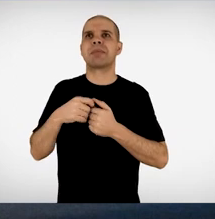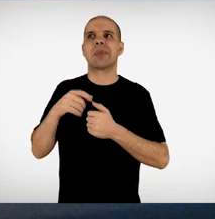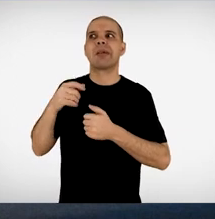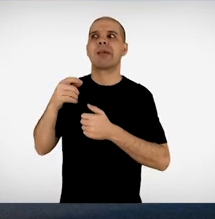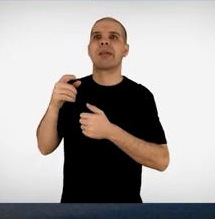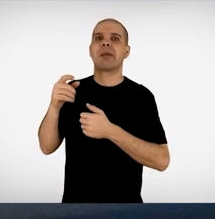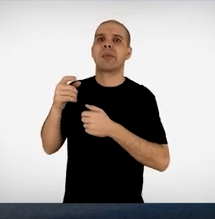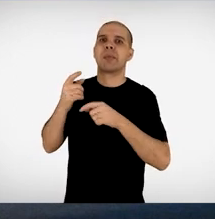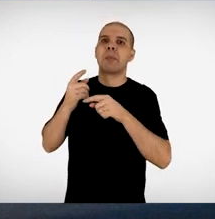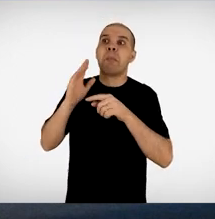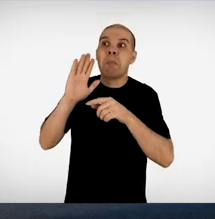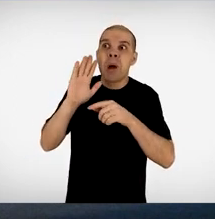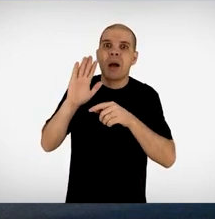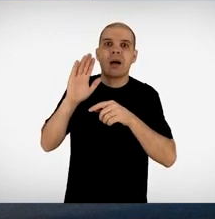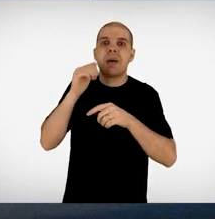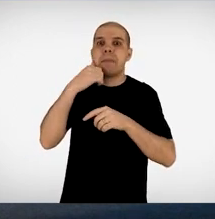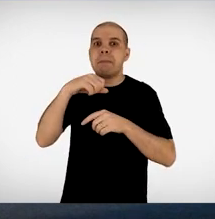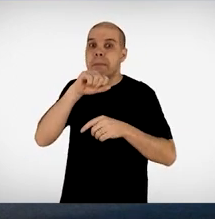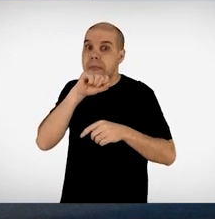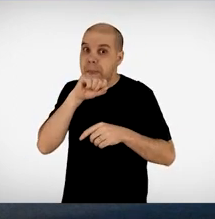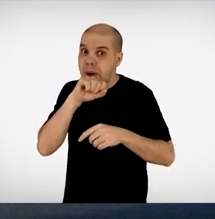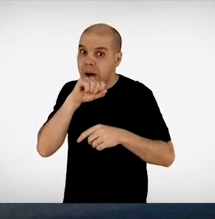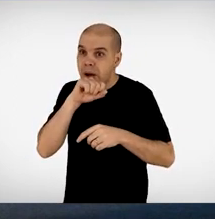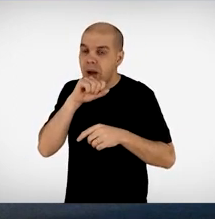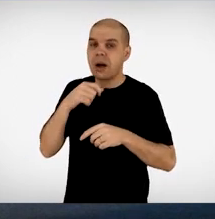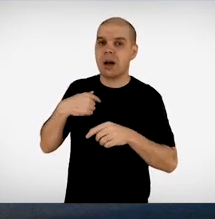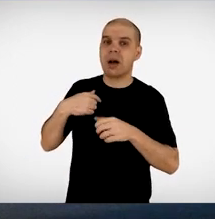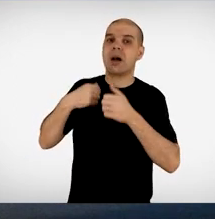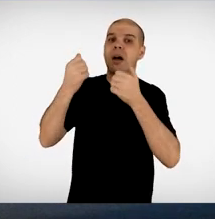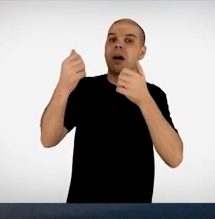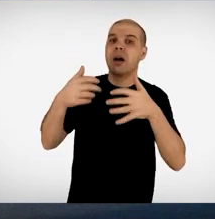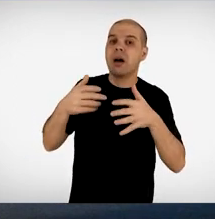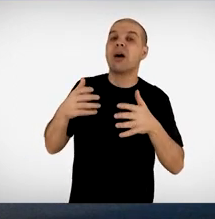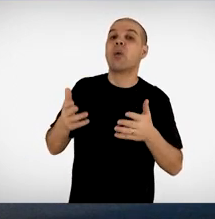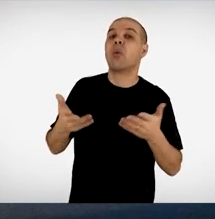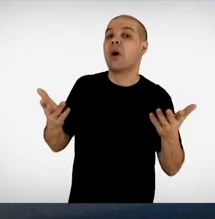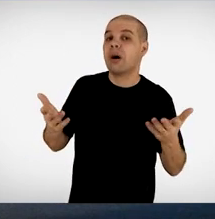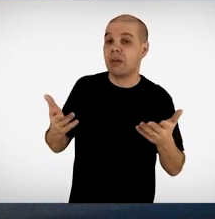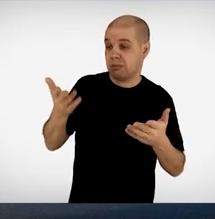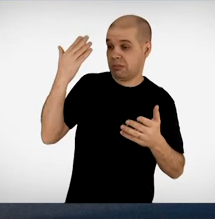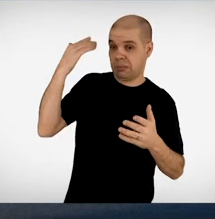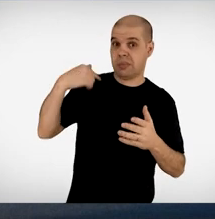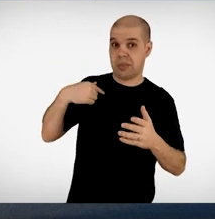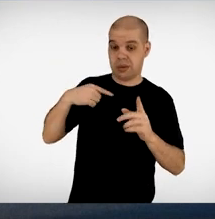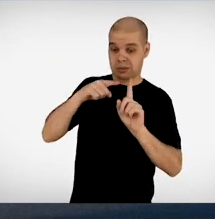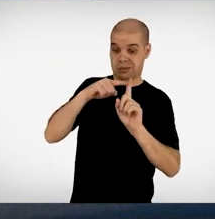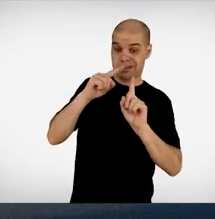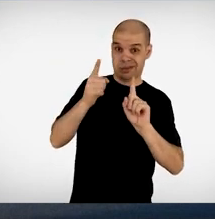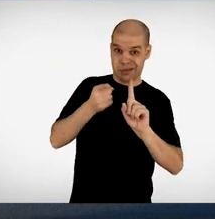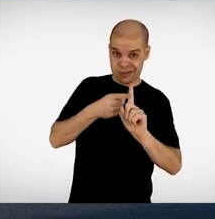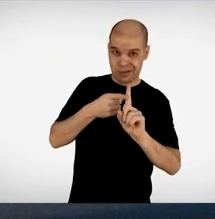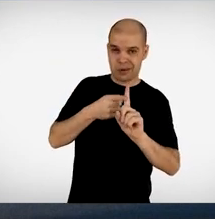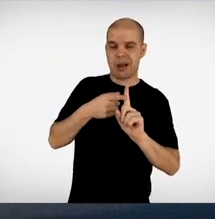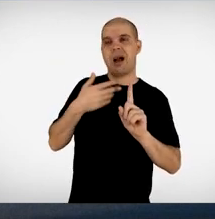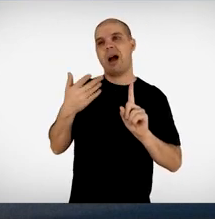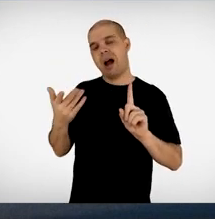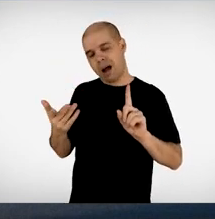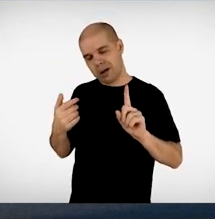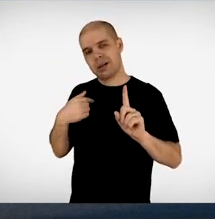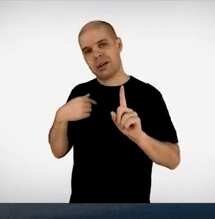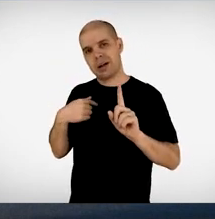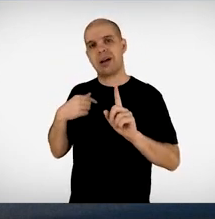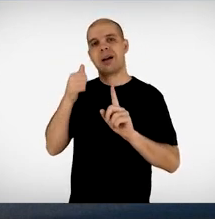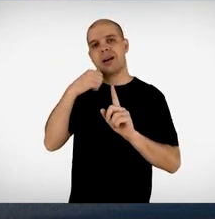um outro momento, assim. Então, sei lá, fiz 20 anos de análise. Acho que 18 eu falei do meu pai e depois da minha